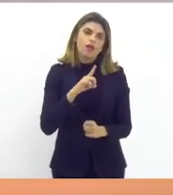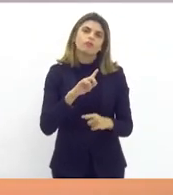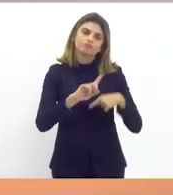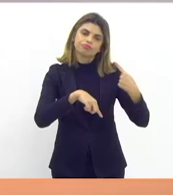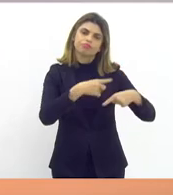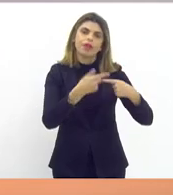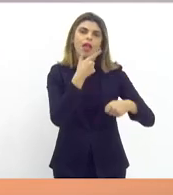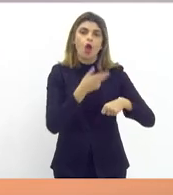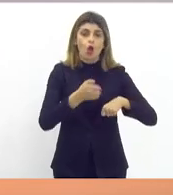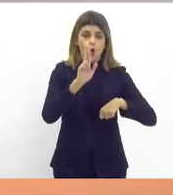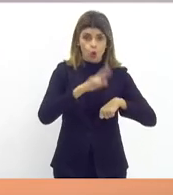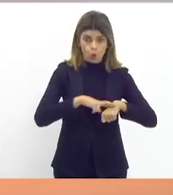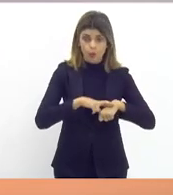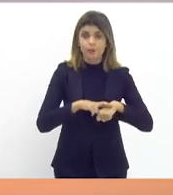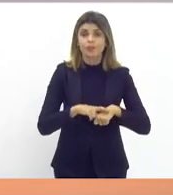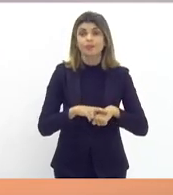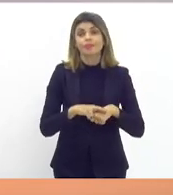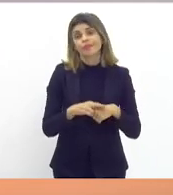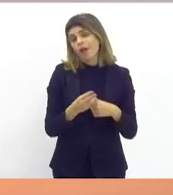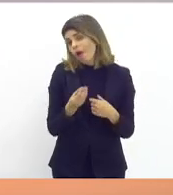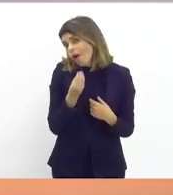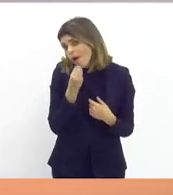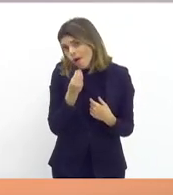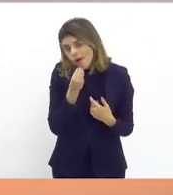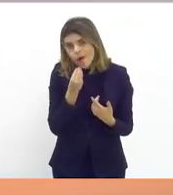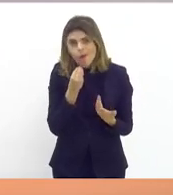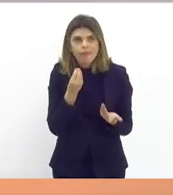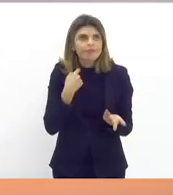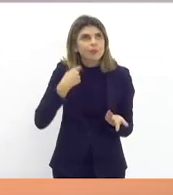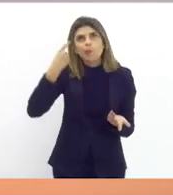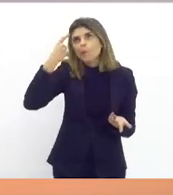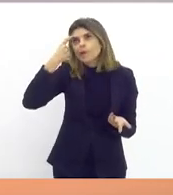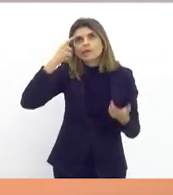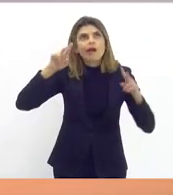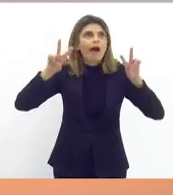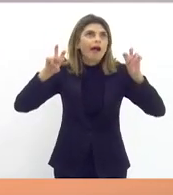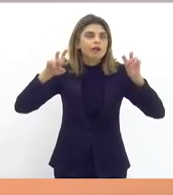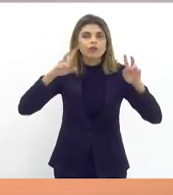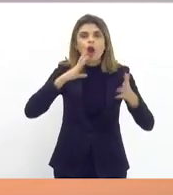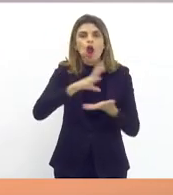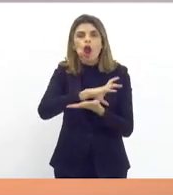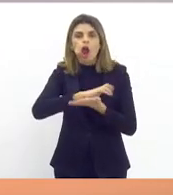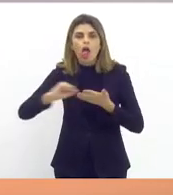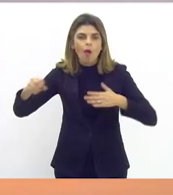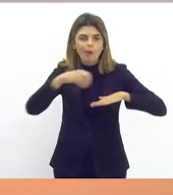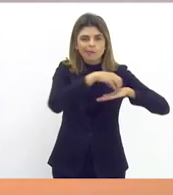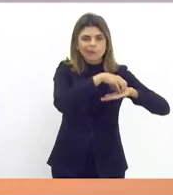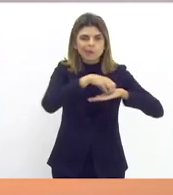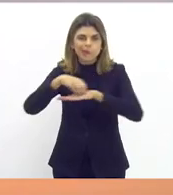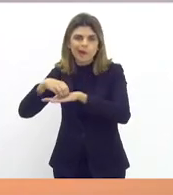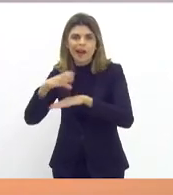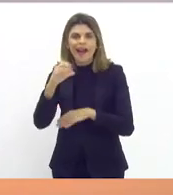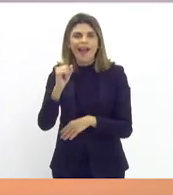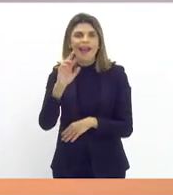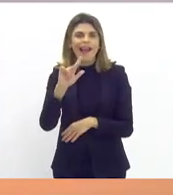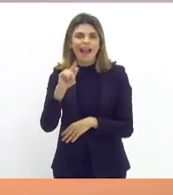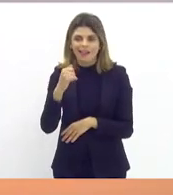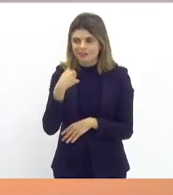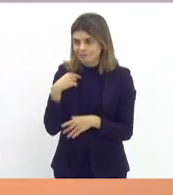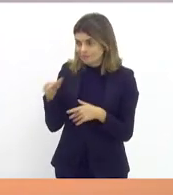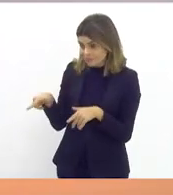vão recuperar. A questão de roubo de claras, obviamente, não pensei no assunto, não. A gente já tem bastante coisa para se preocupar. É um tema